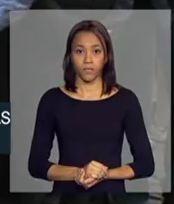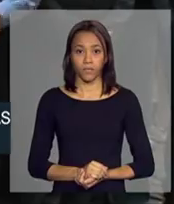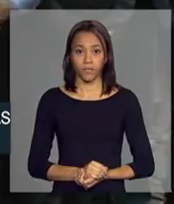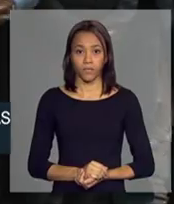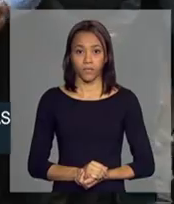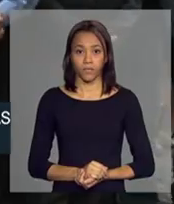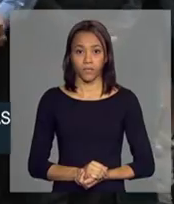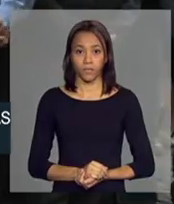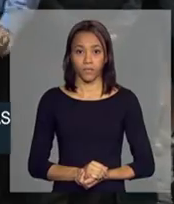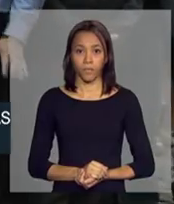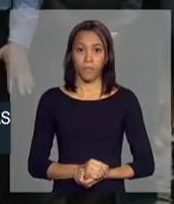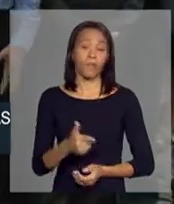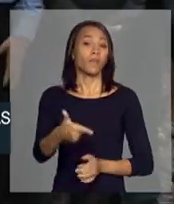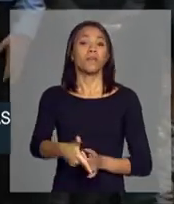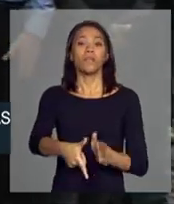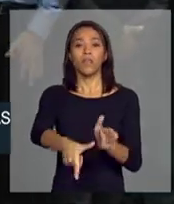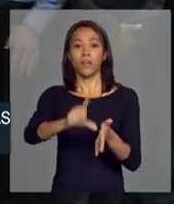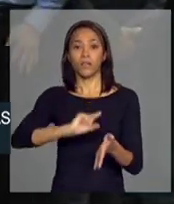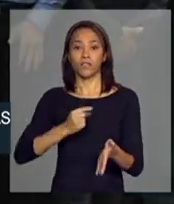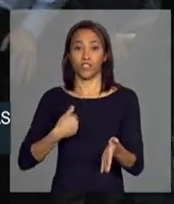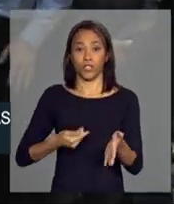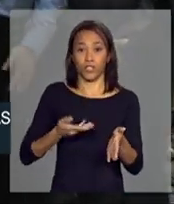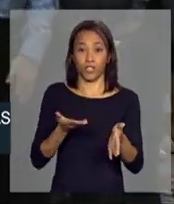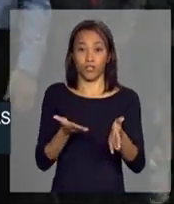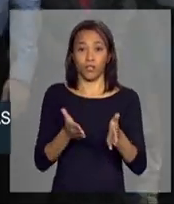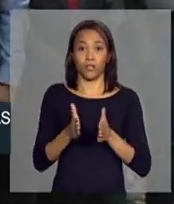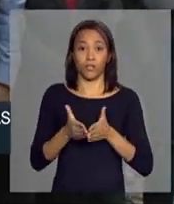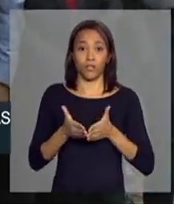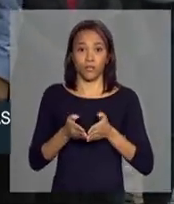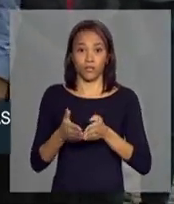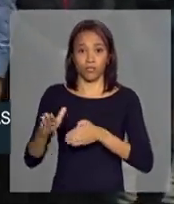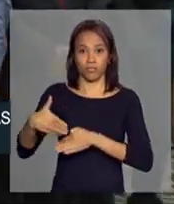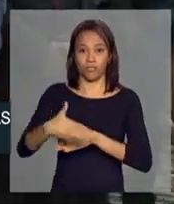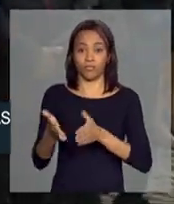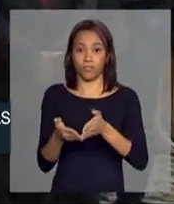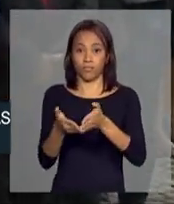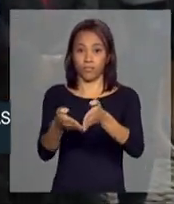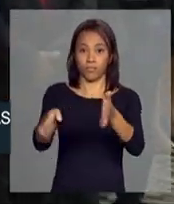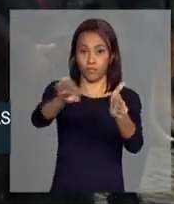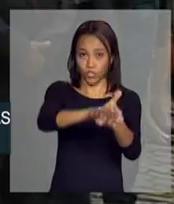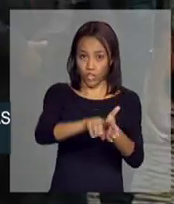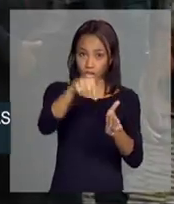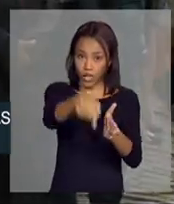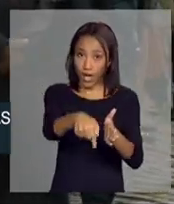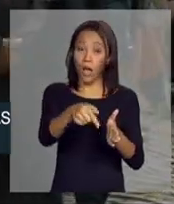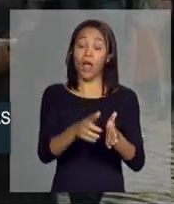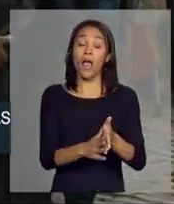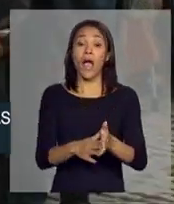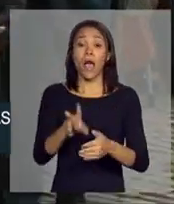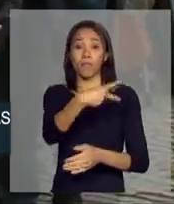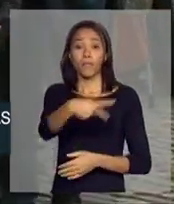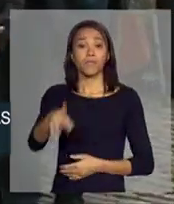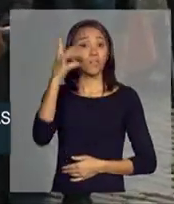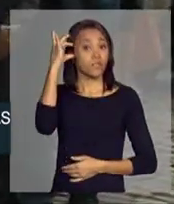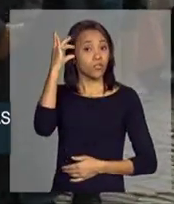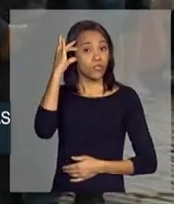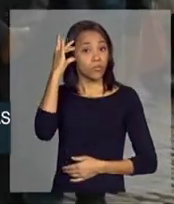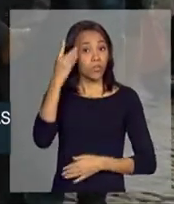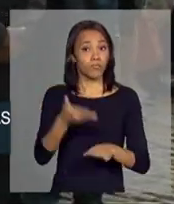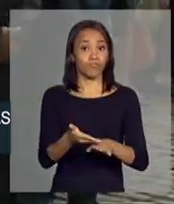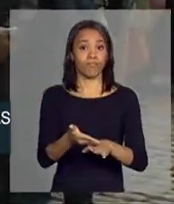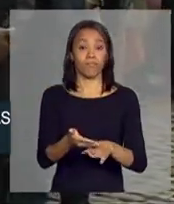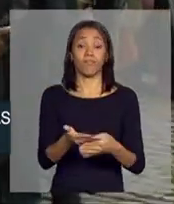e antes de chegar ao cais do porto em porto alegre a presidenta dilma rousseff participou